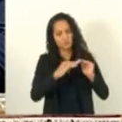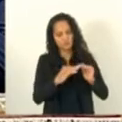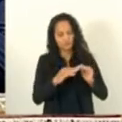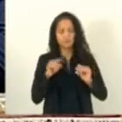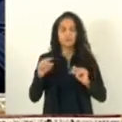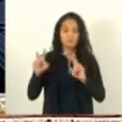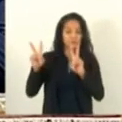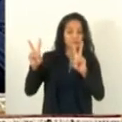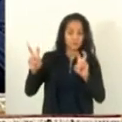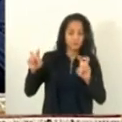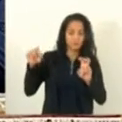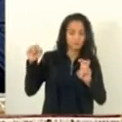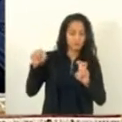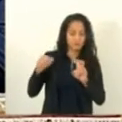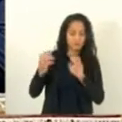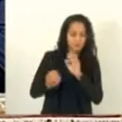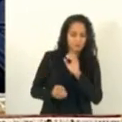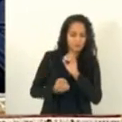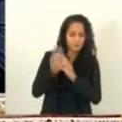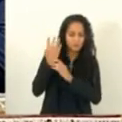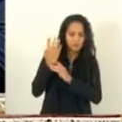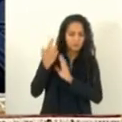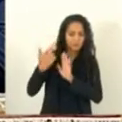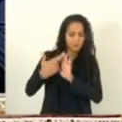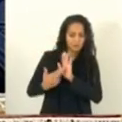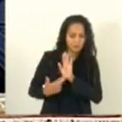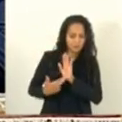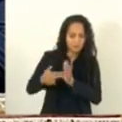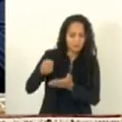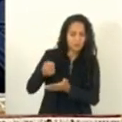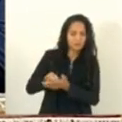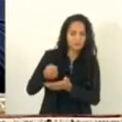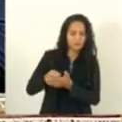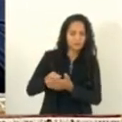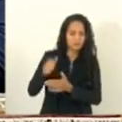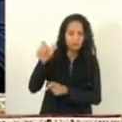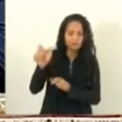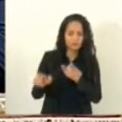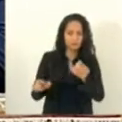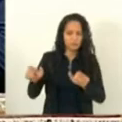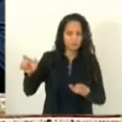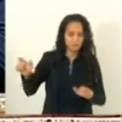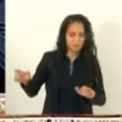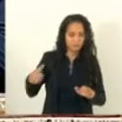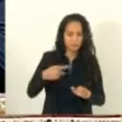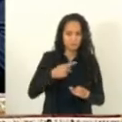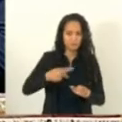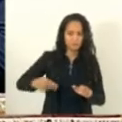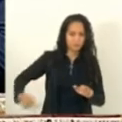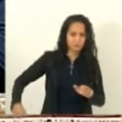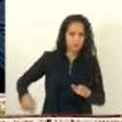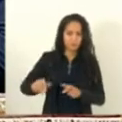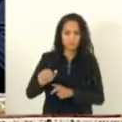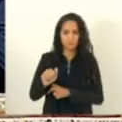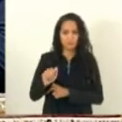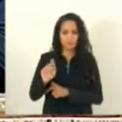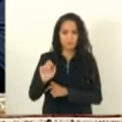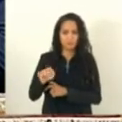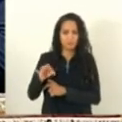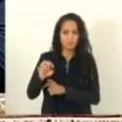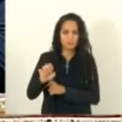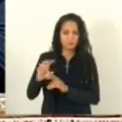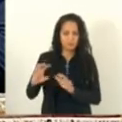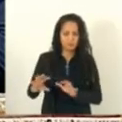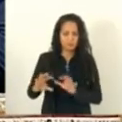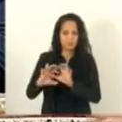matéria acaba por criar atribuições aos agentes públicos integrantes do Sistema Estadual de